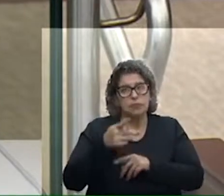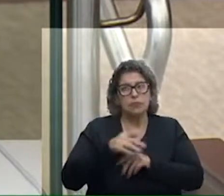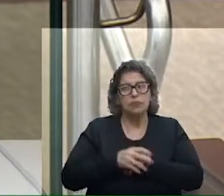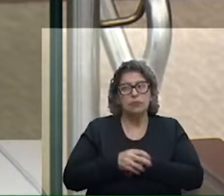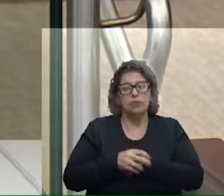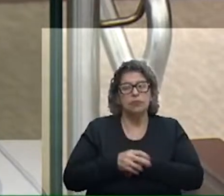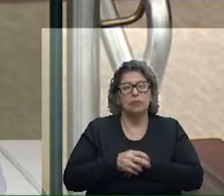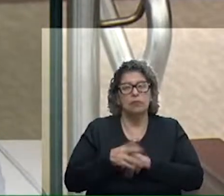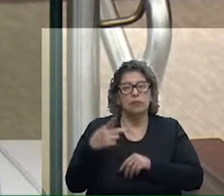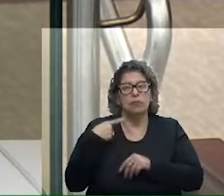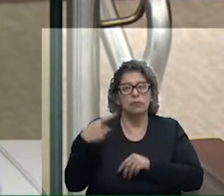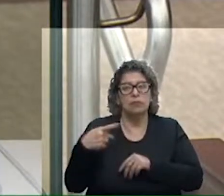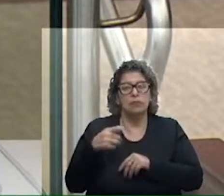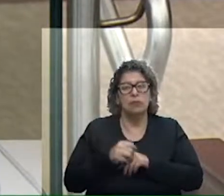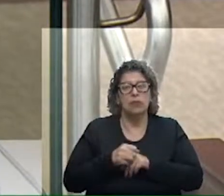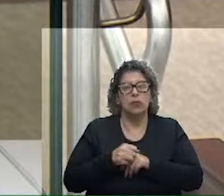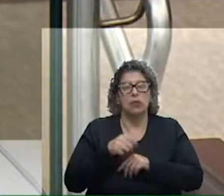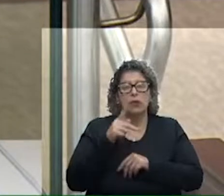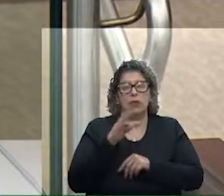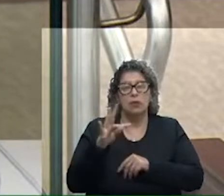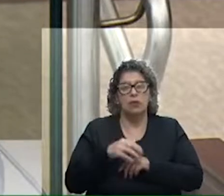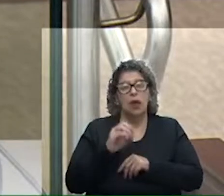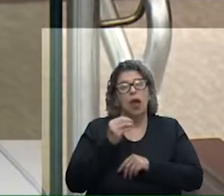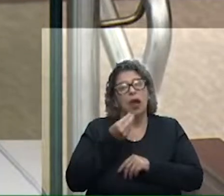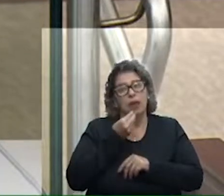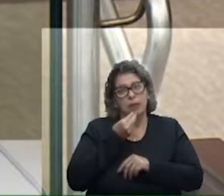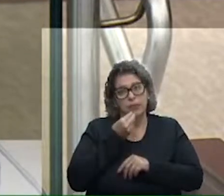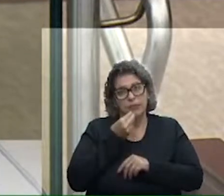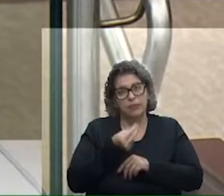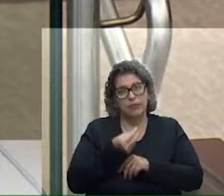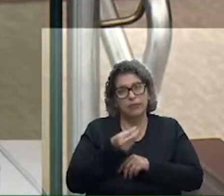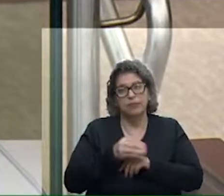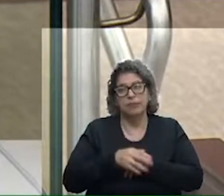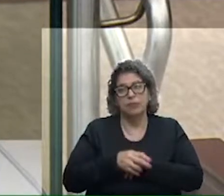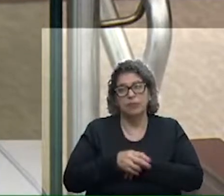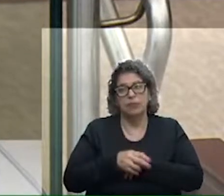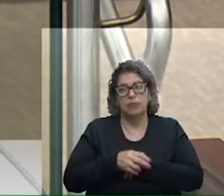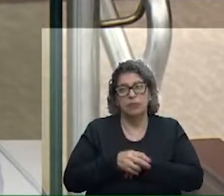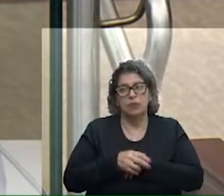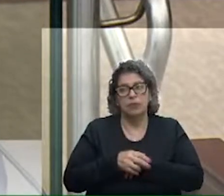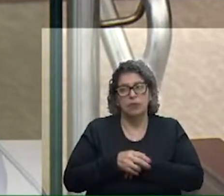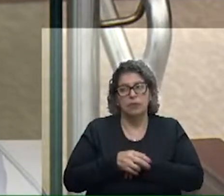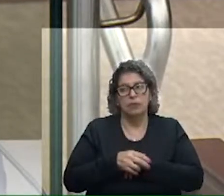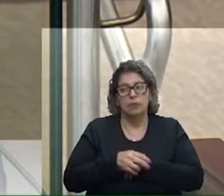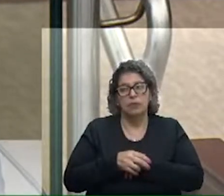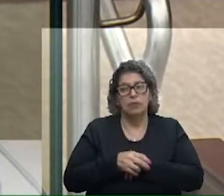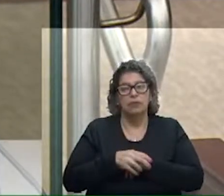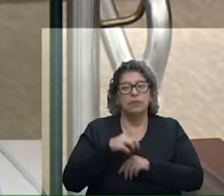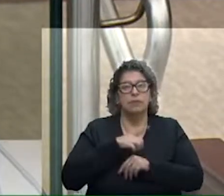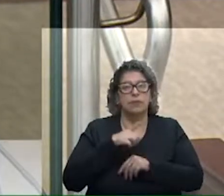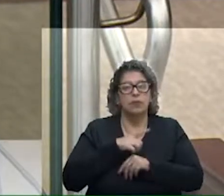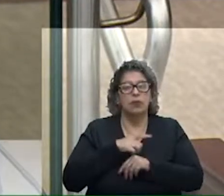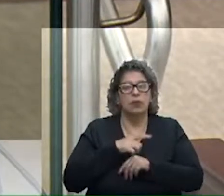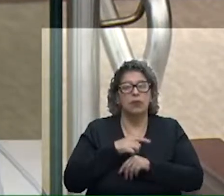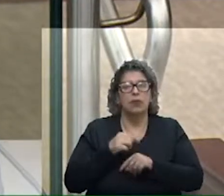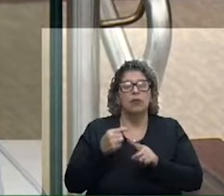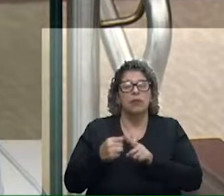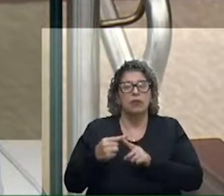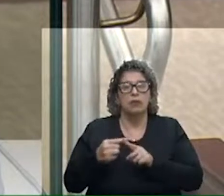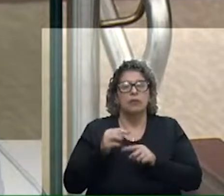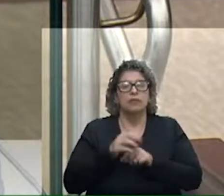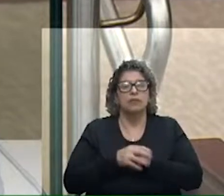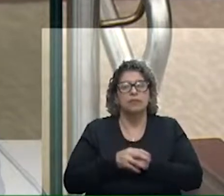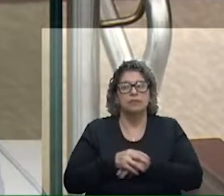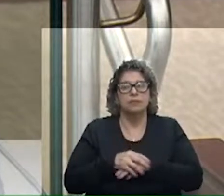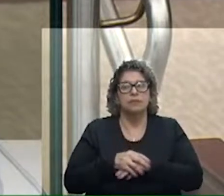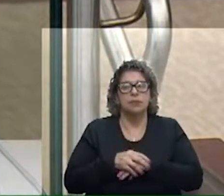da bancada do Partido dos Trabalhadores, e evidentemente que é muito cômodo para os deputados do Partido dos